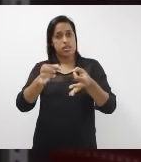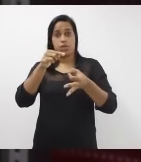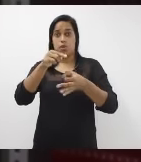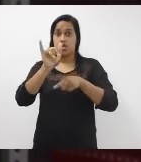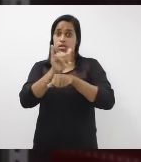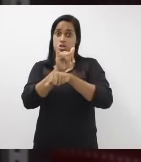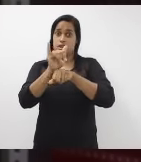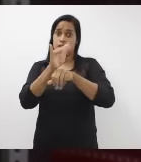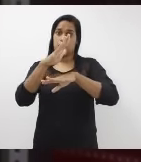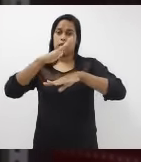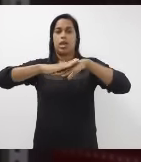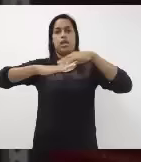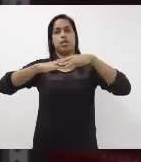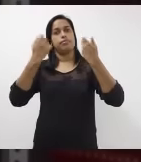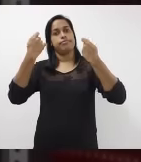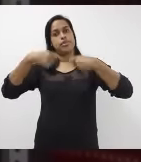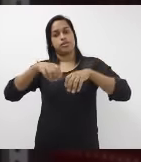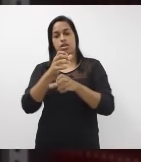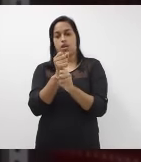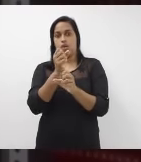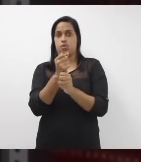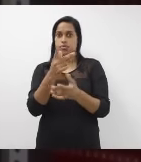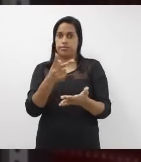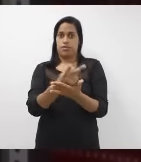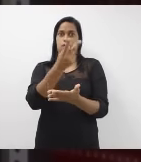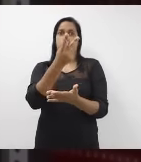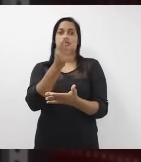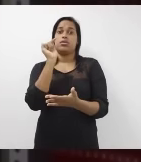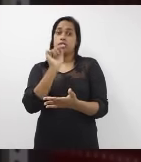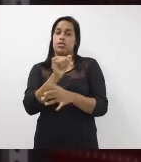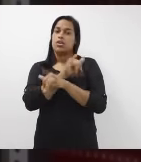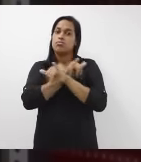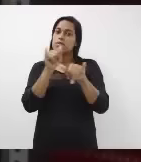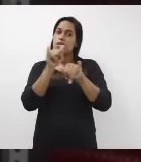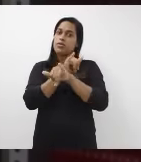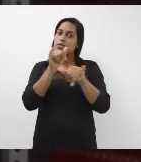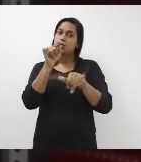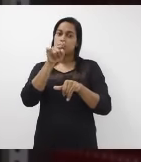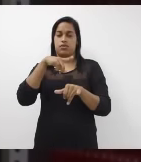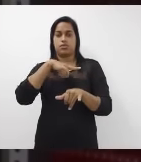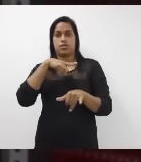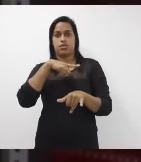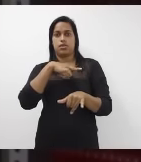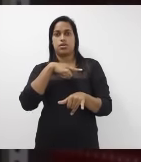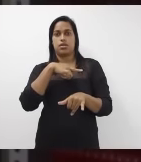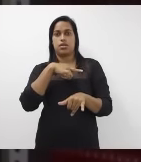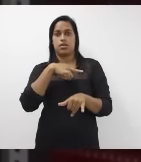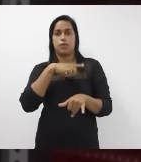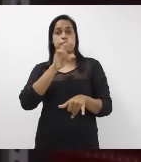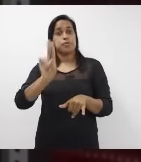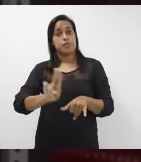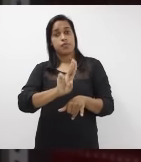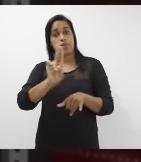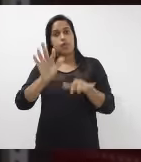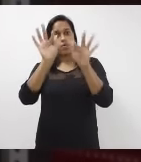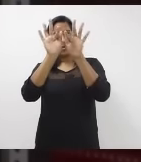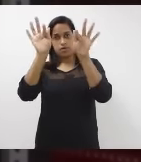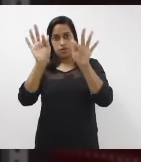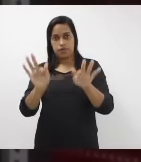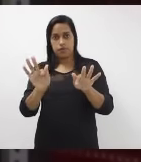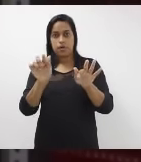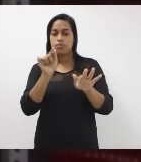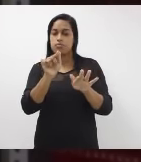ela precisa de cálculos para poder ser realizada. Através das informações que você obtém, você utiliza fórmulas para